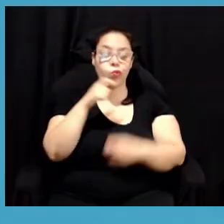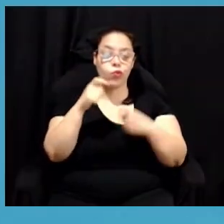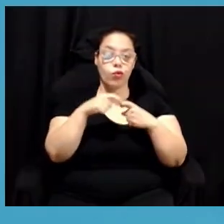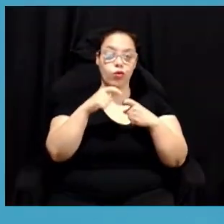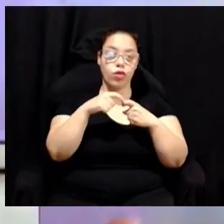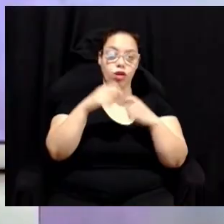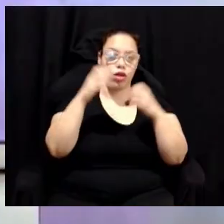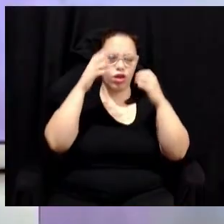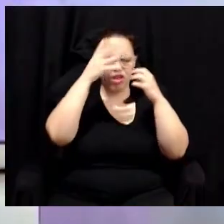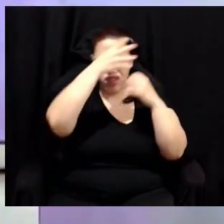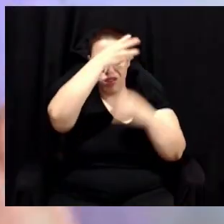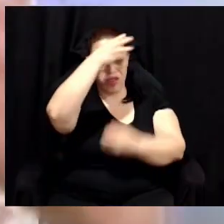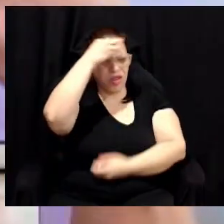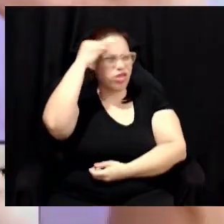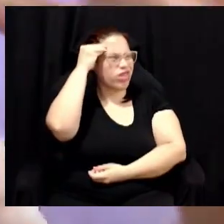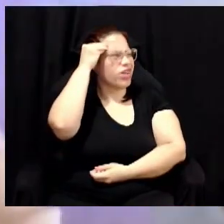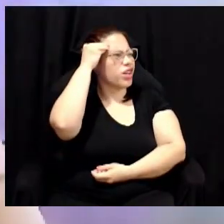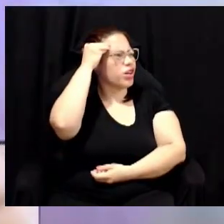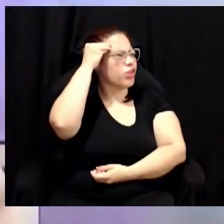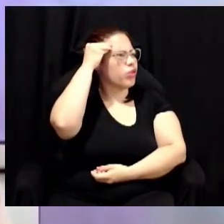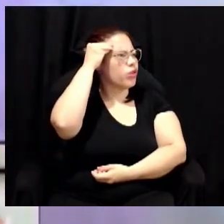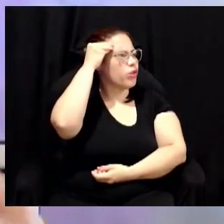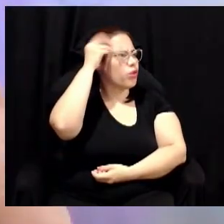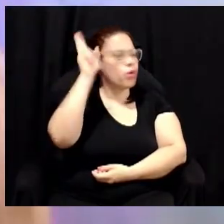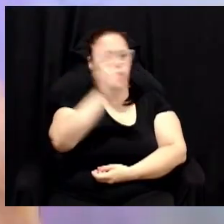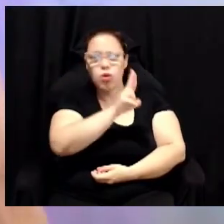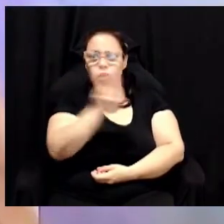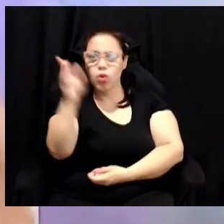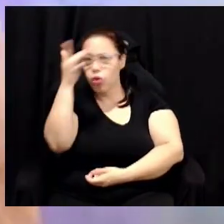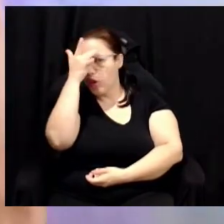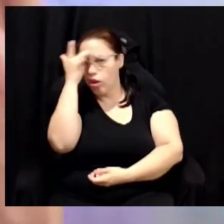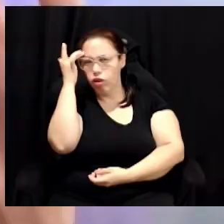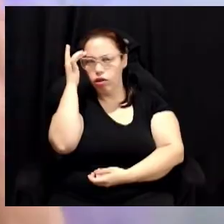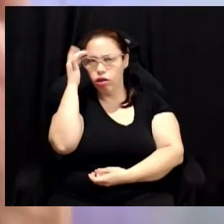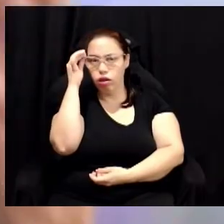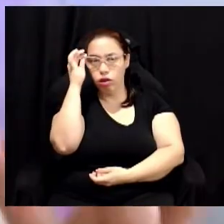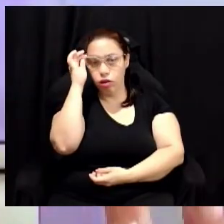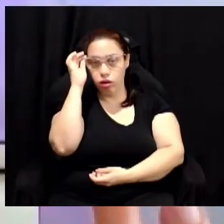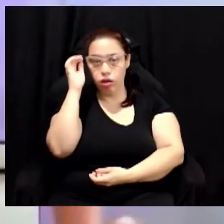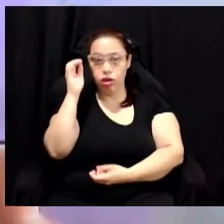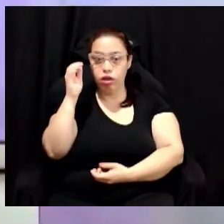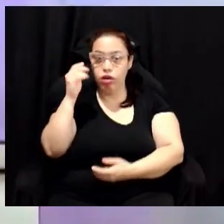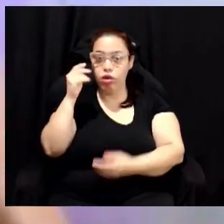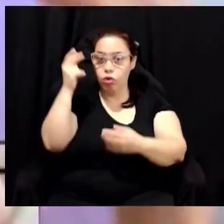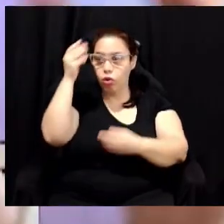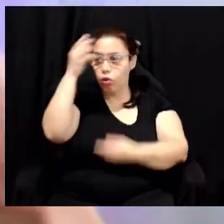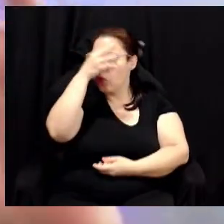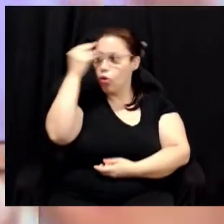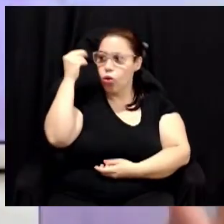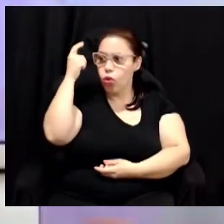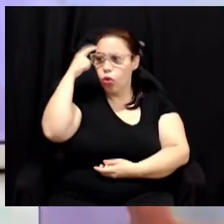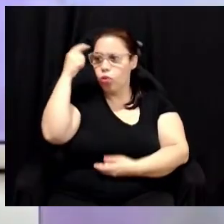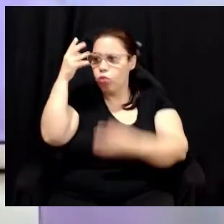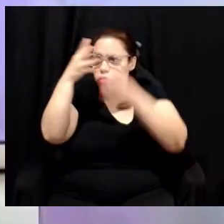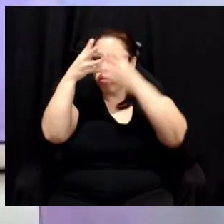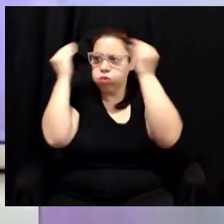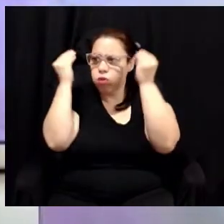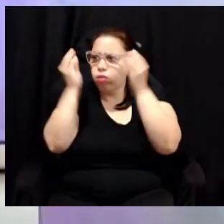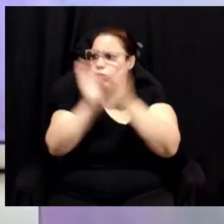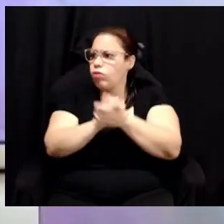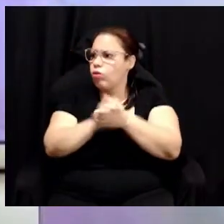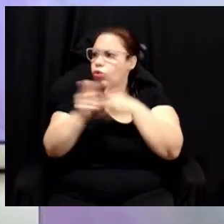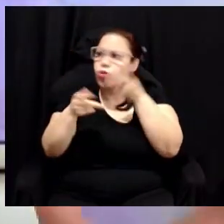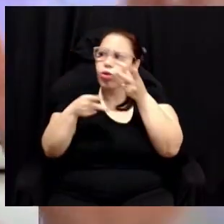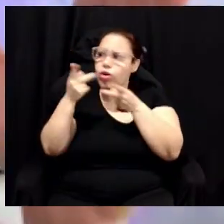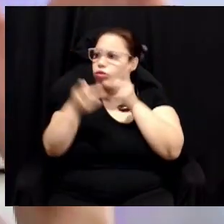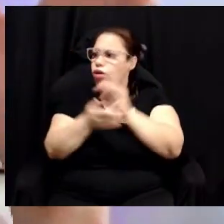tenho uma névoa mental, eu esqueço o nome das pessoas, eu tô ali numa linha de raciocínio, eu esqueço, me dá um branco, eu esqueço o que eu ia